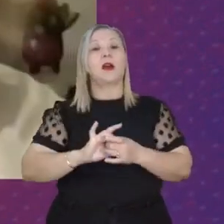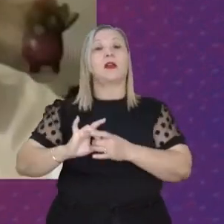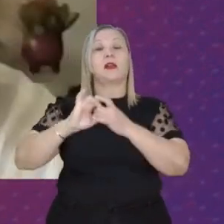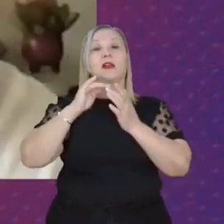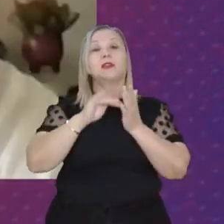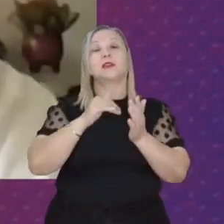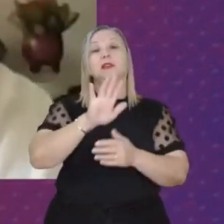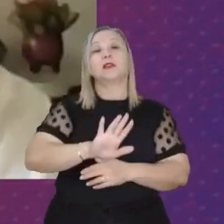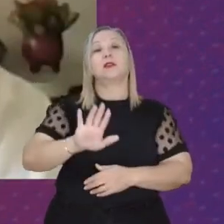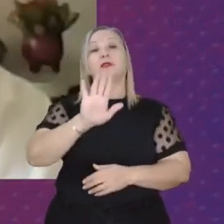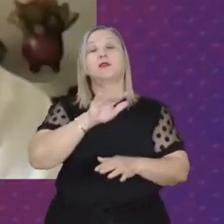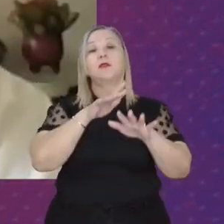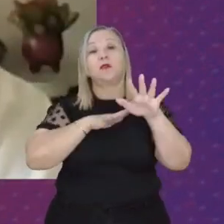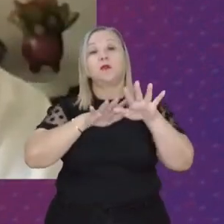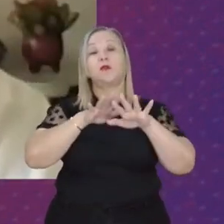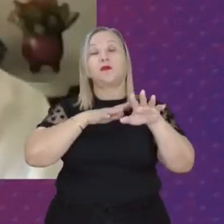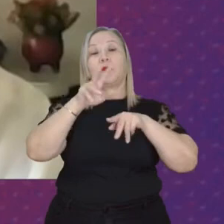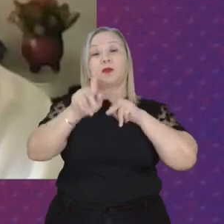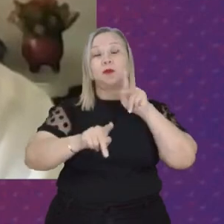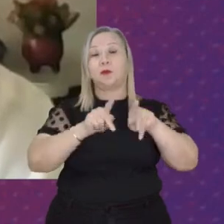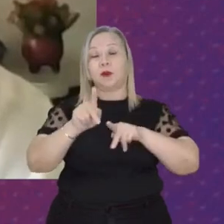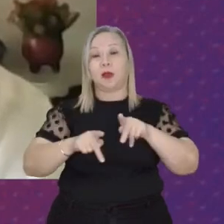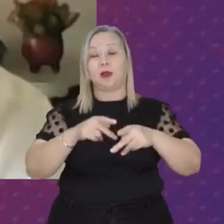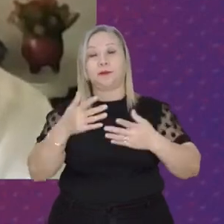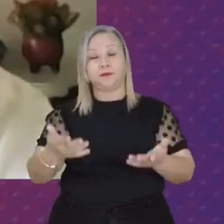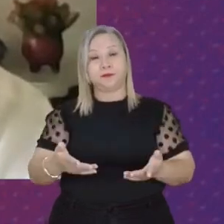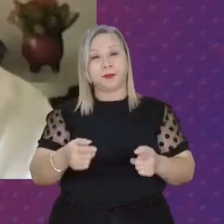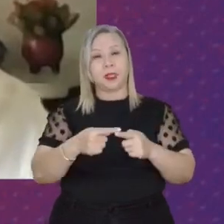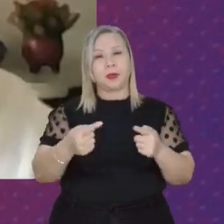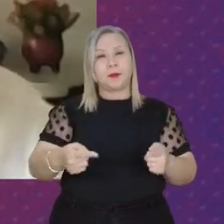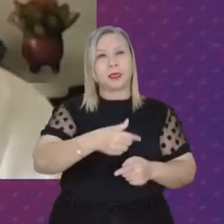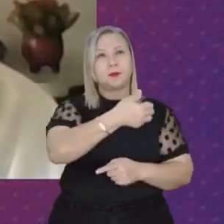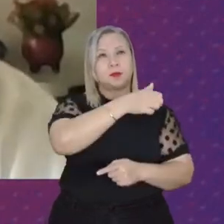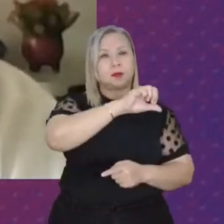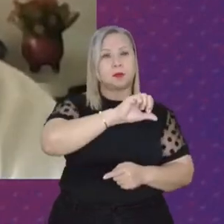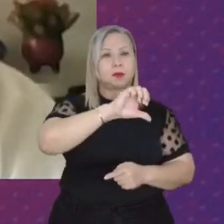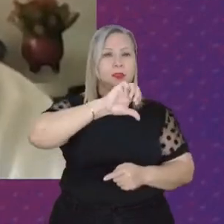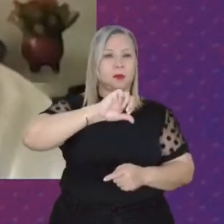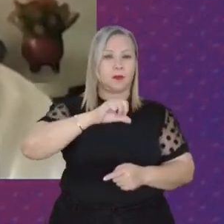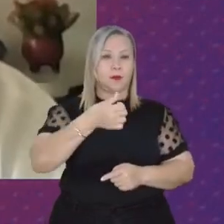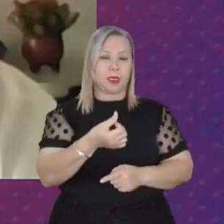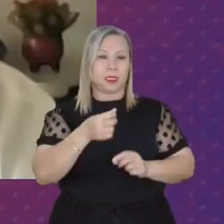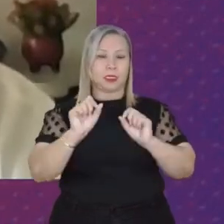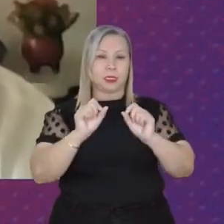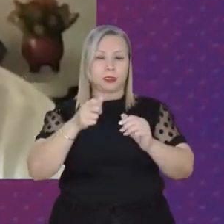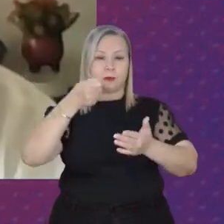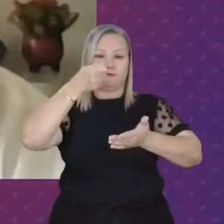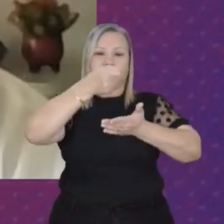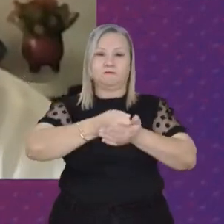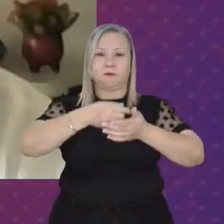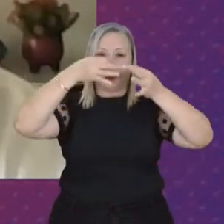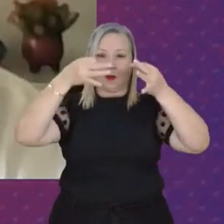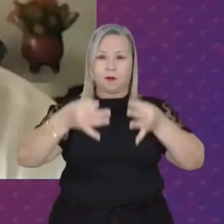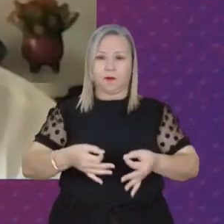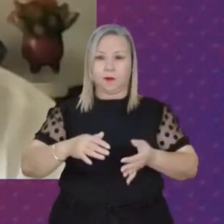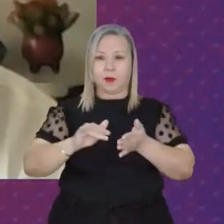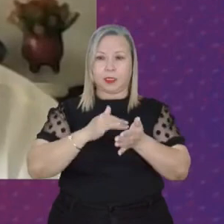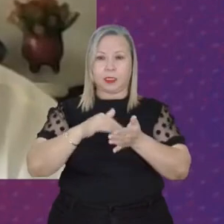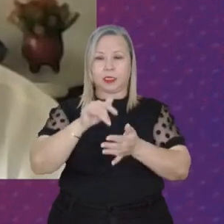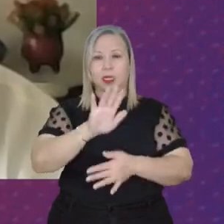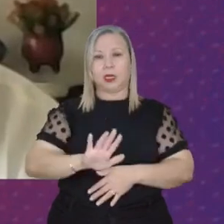Secretaria Nacional de Movimentos Populares, mas em 96 a gente tem consolidada a